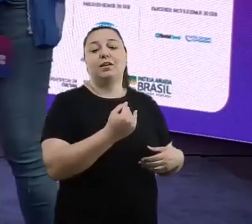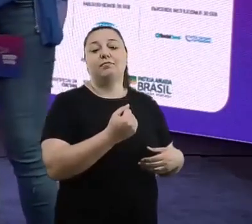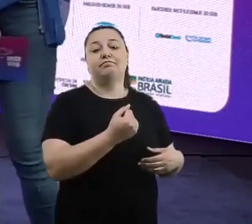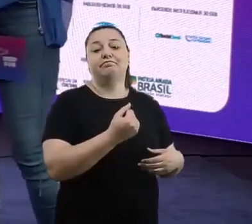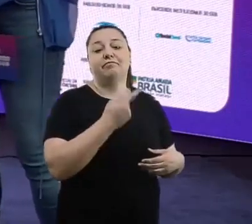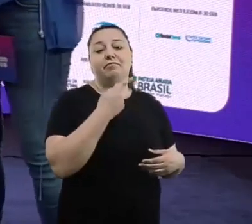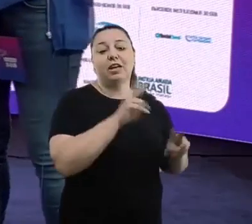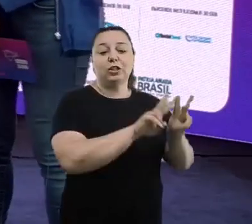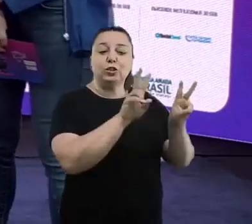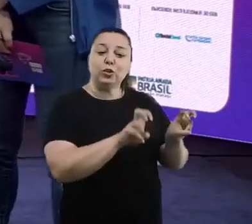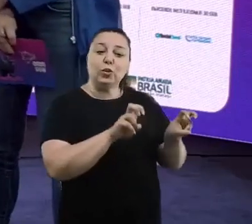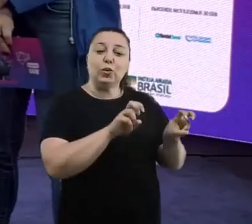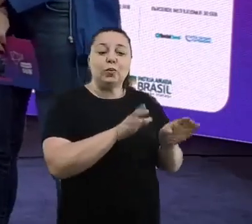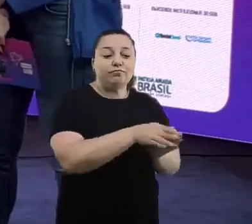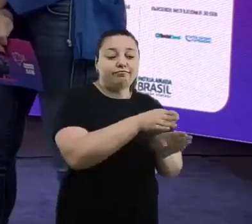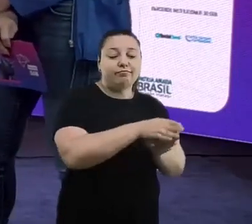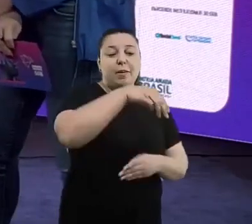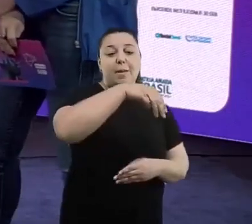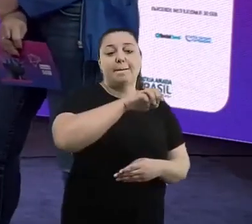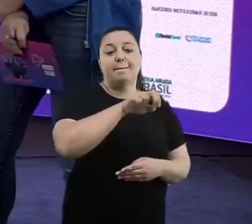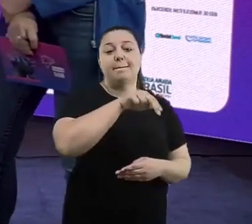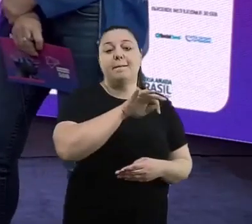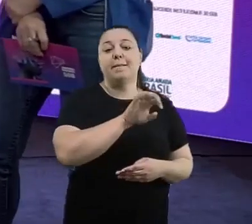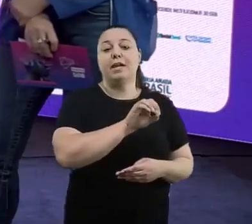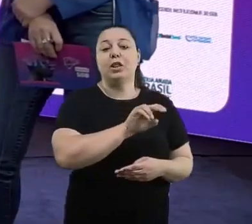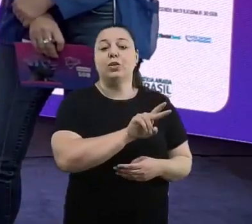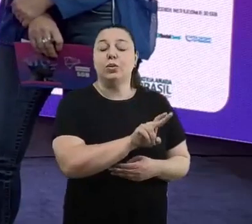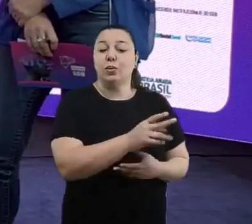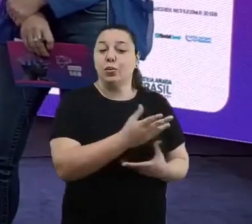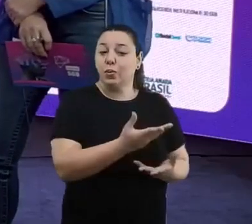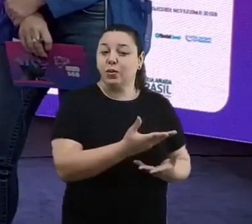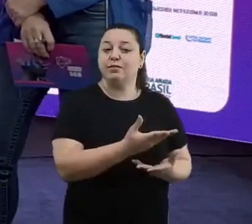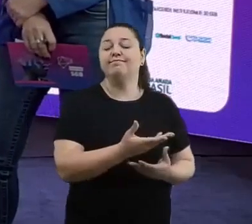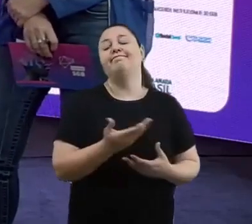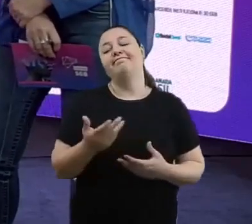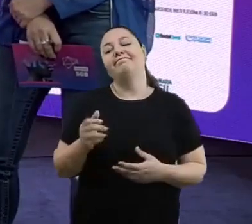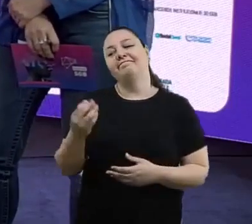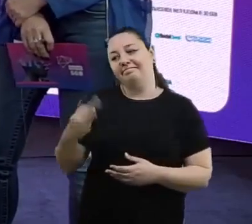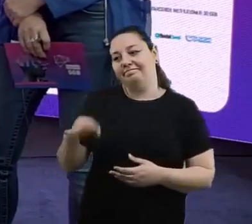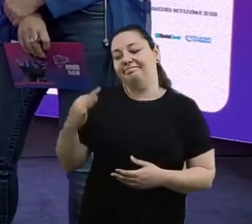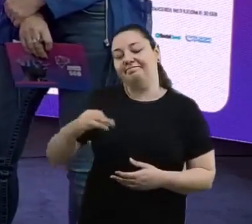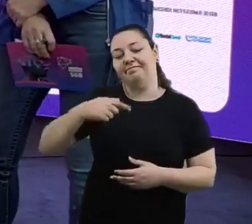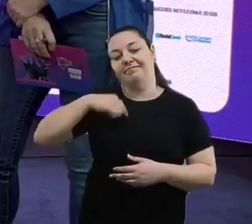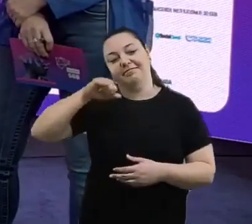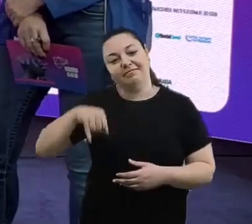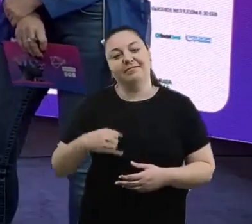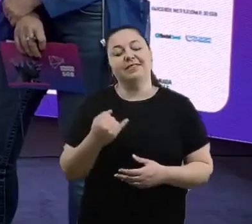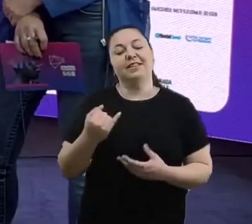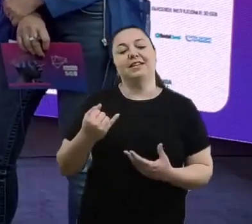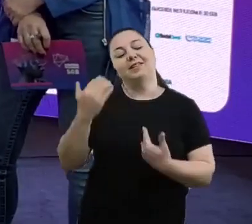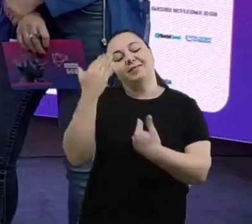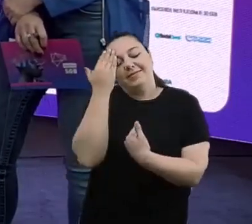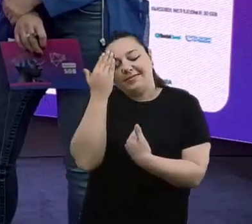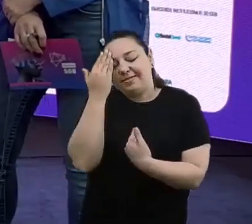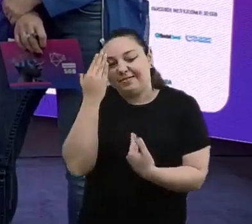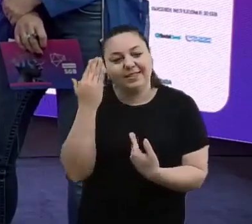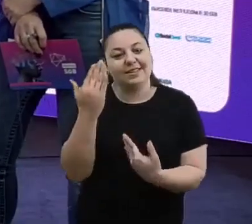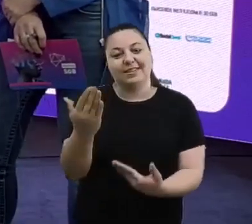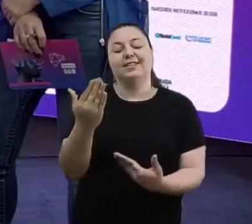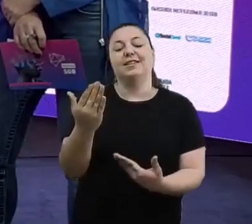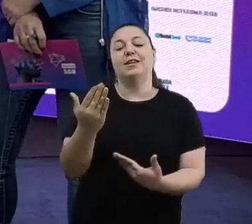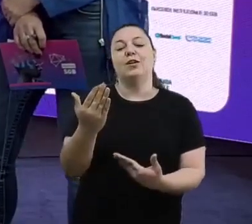para a gente. Com certeza. Eu vou aproveitar, então, para agradecer já de antemão. A gente ia deixar para o final, mas agradecer de antemão aos